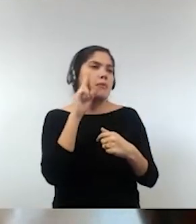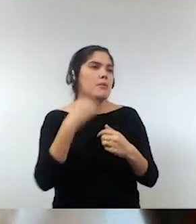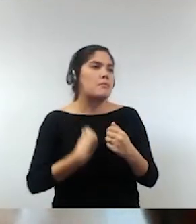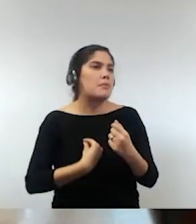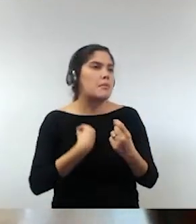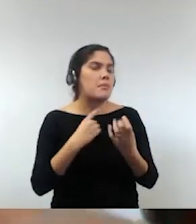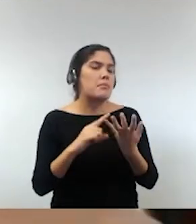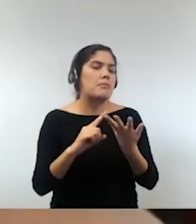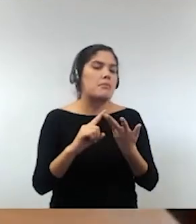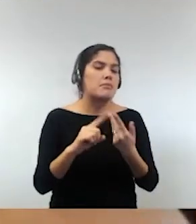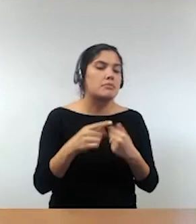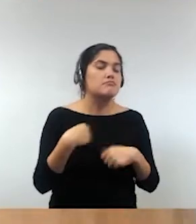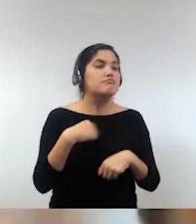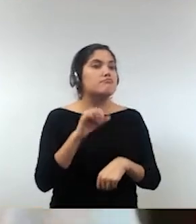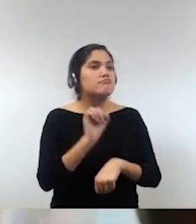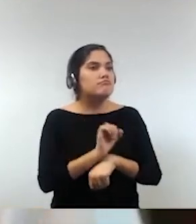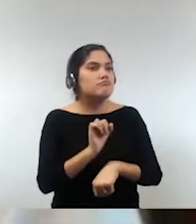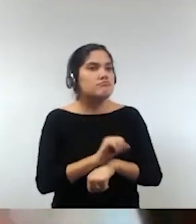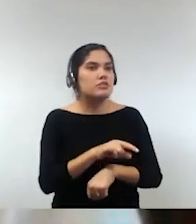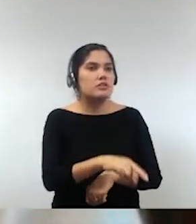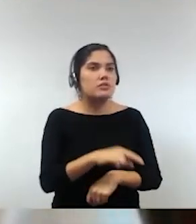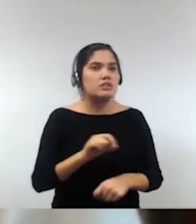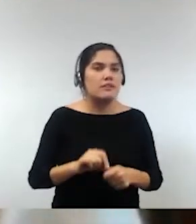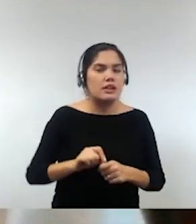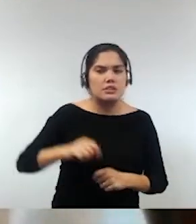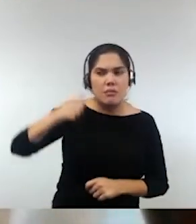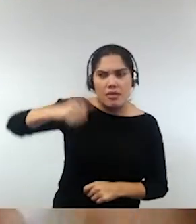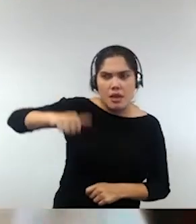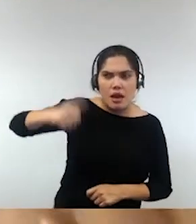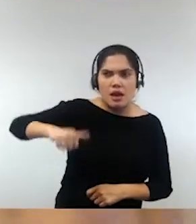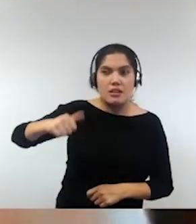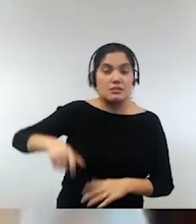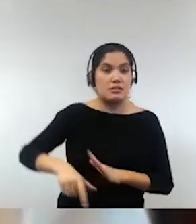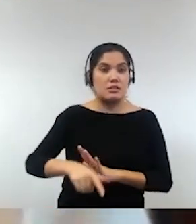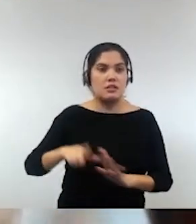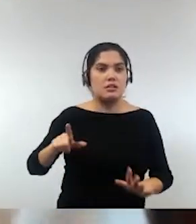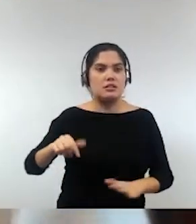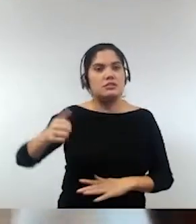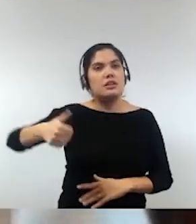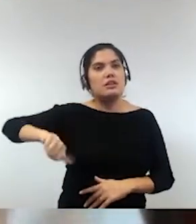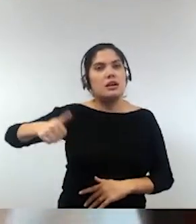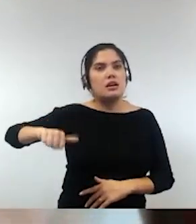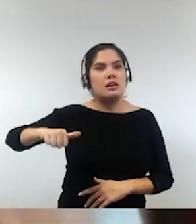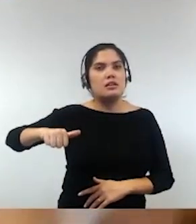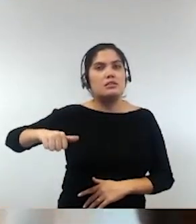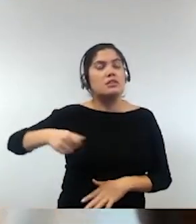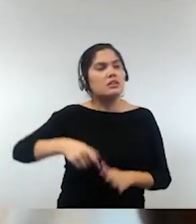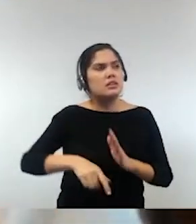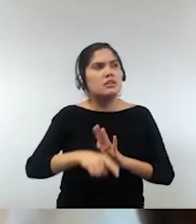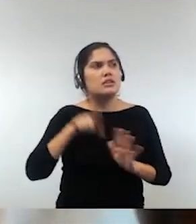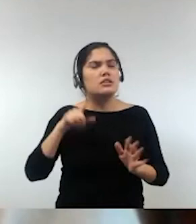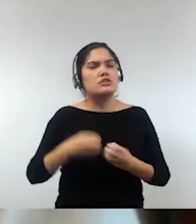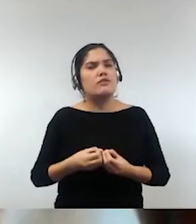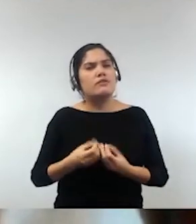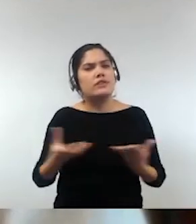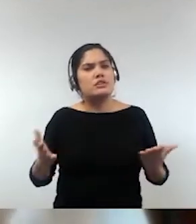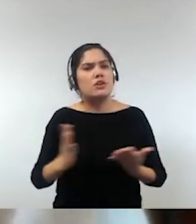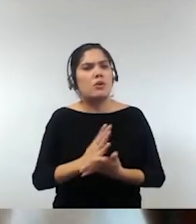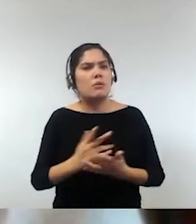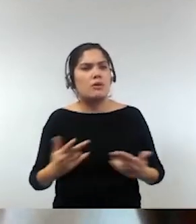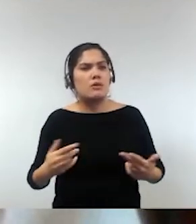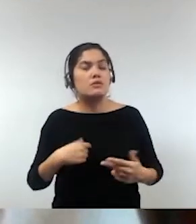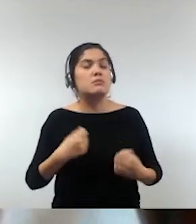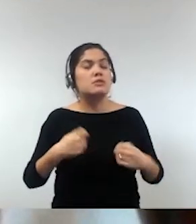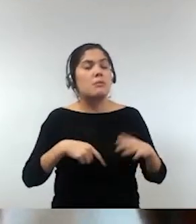presença, esperando que você faça uma análise. Antes dessa análise, e antes de oferecer alguma coisa, você